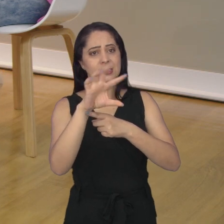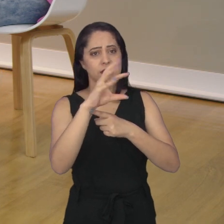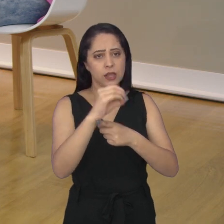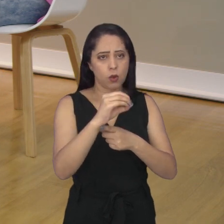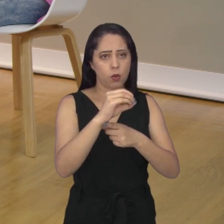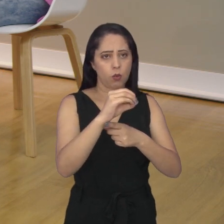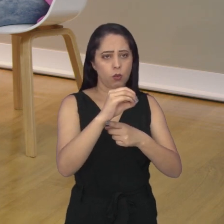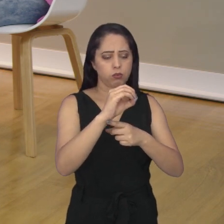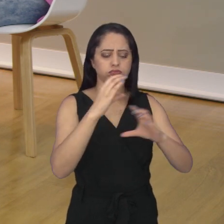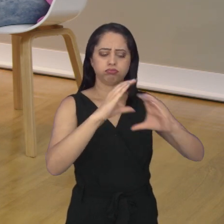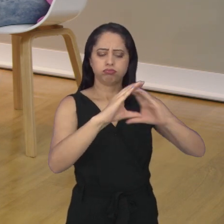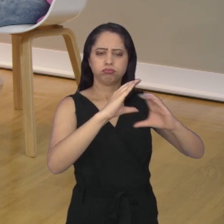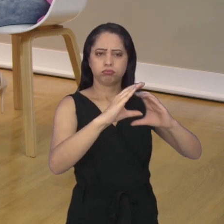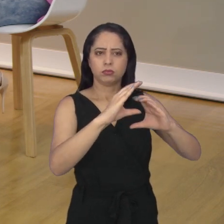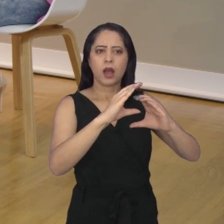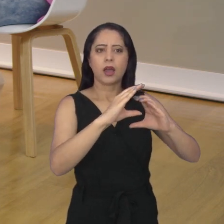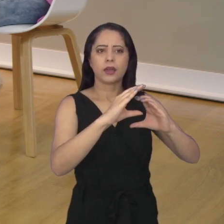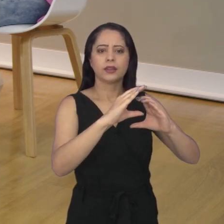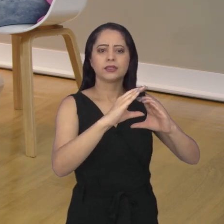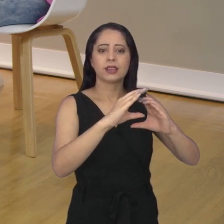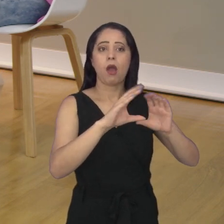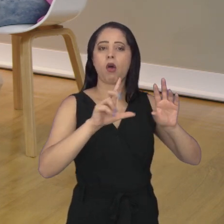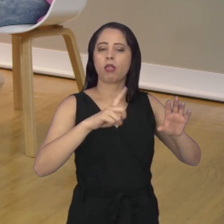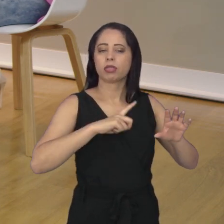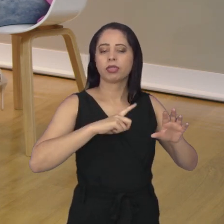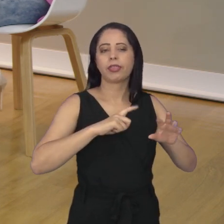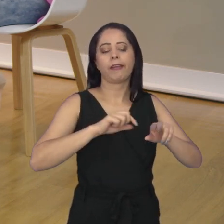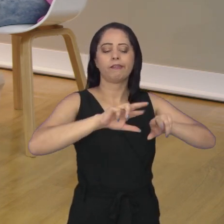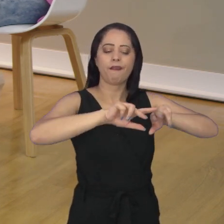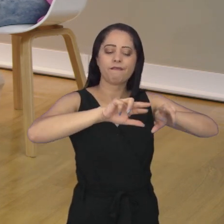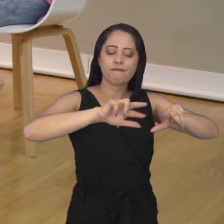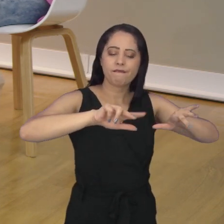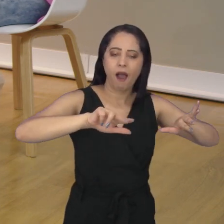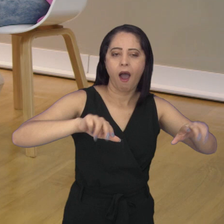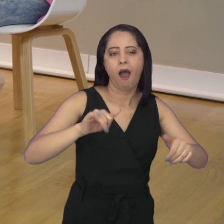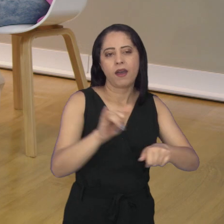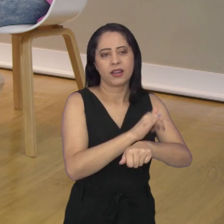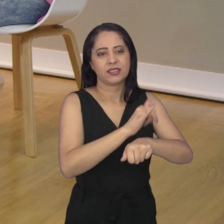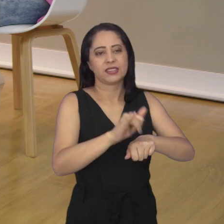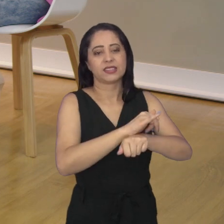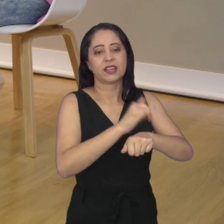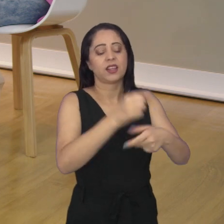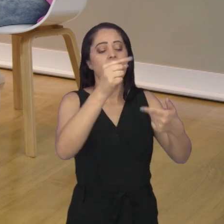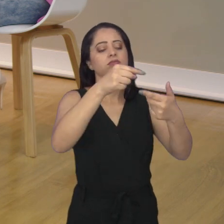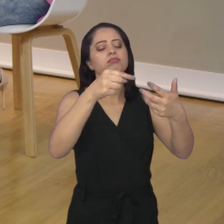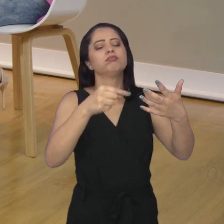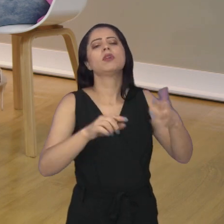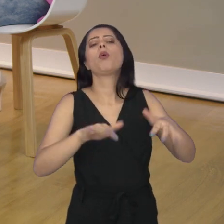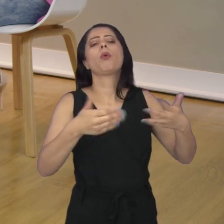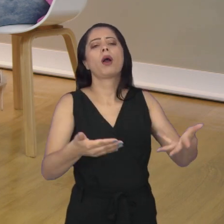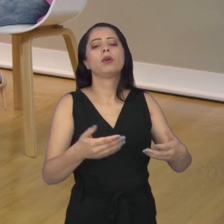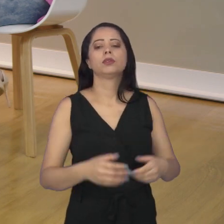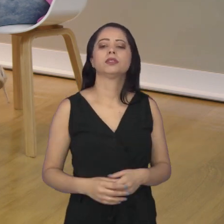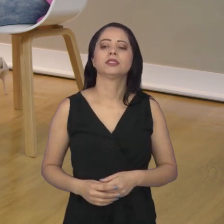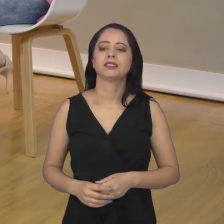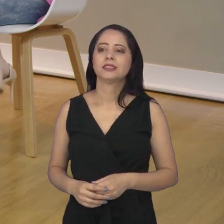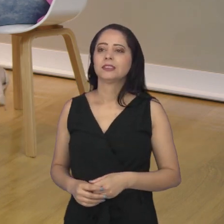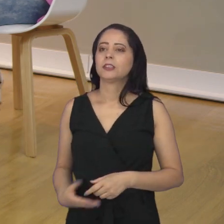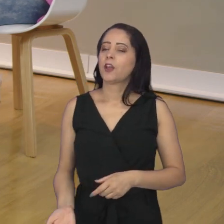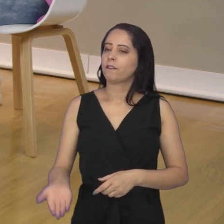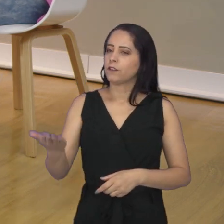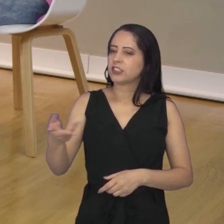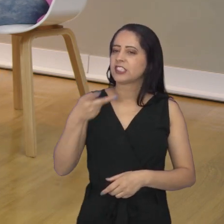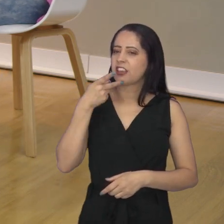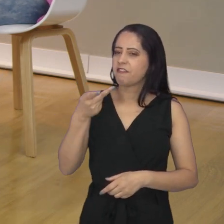pequena parte. Vários outros fatores envolvem essa comunicação. Quais são esses fatores? Gi, você tocou